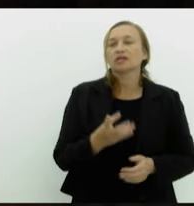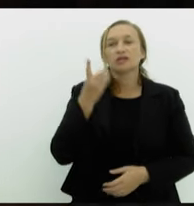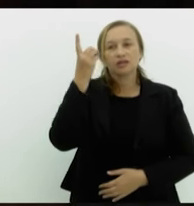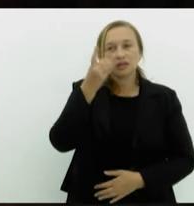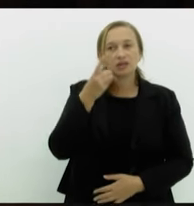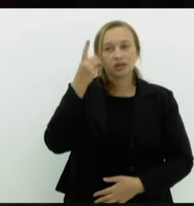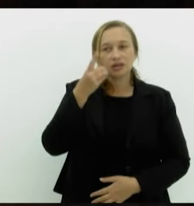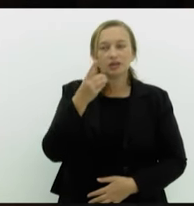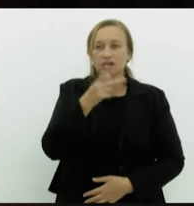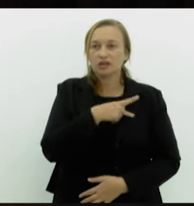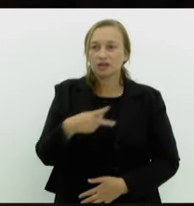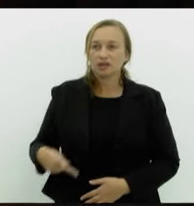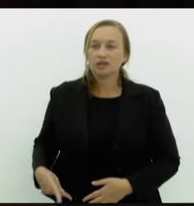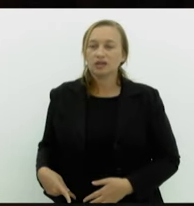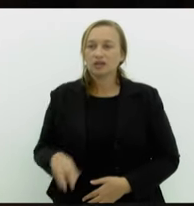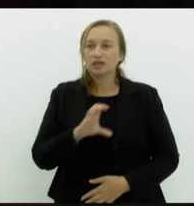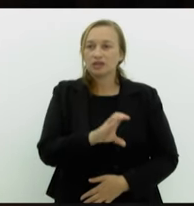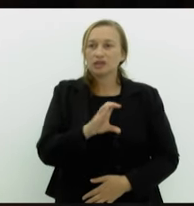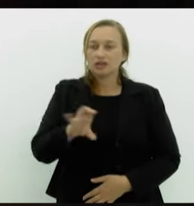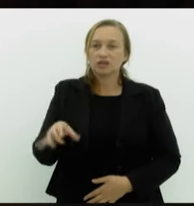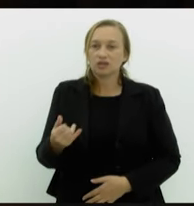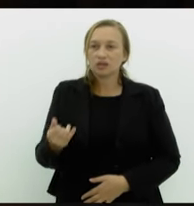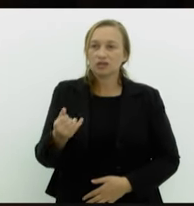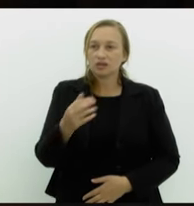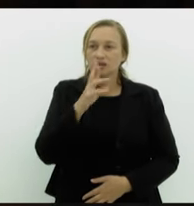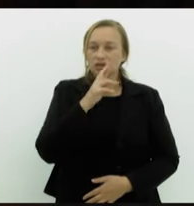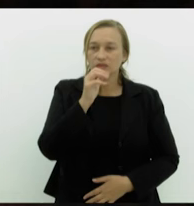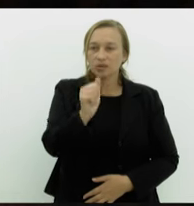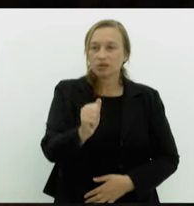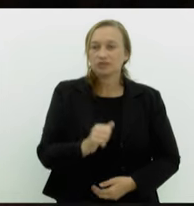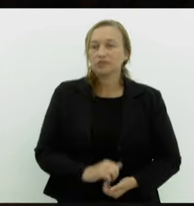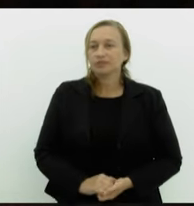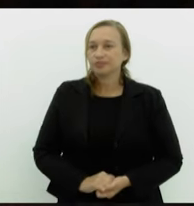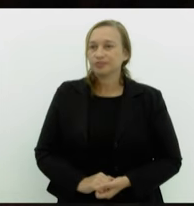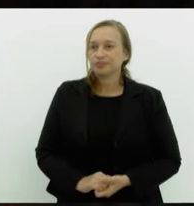deputado presidente da CCJ, Rodrigo Amorim.